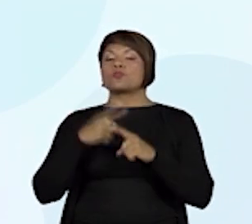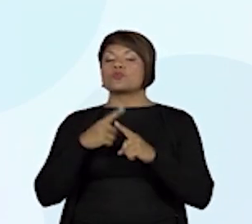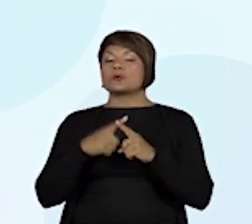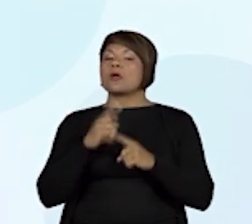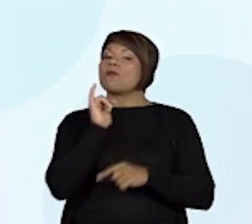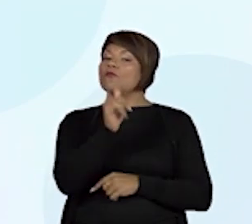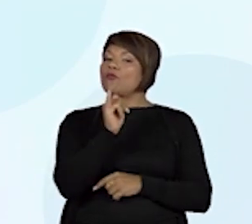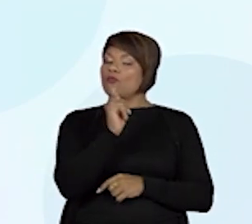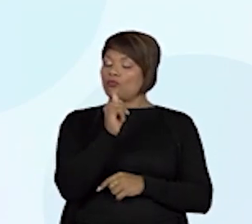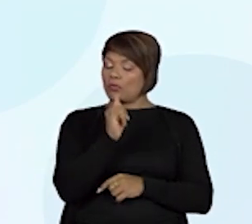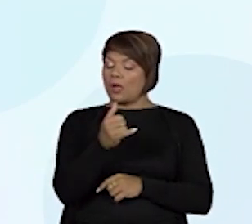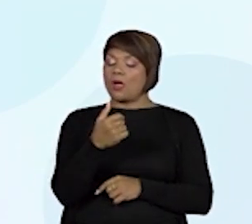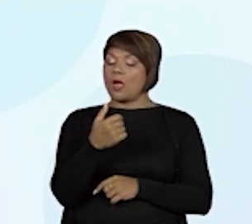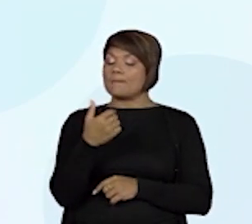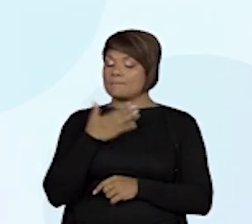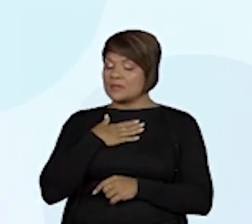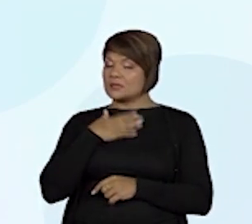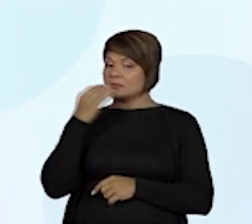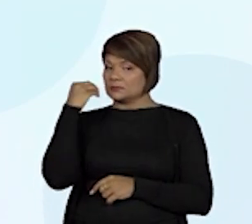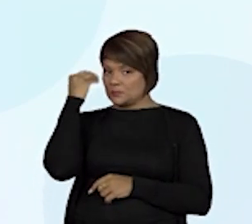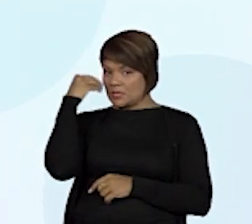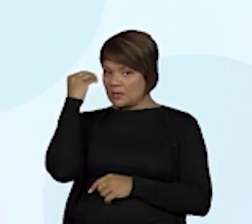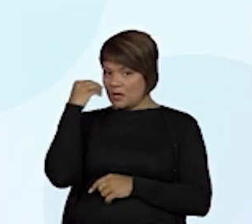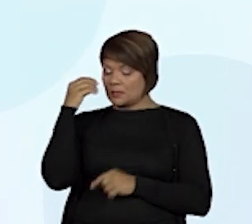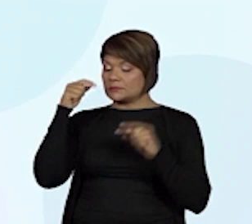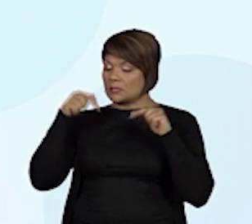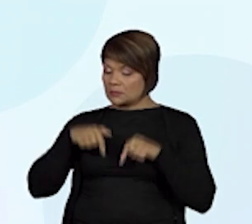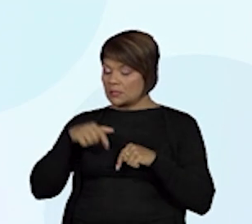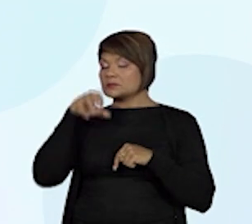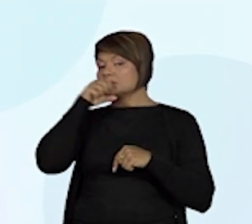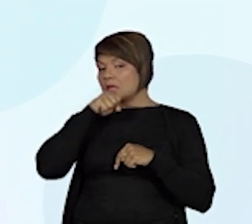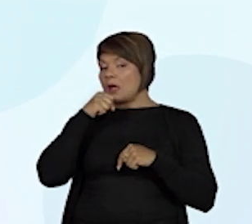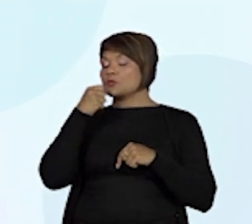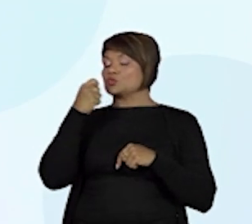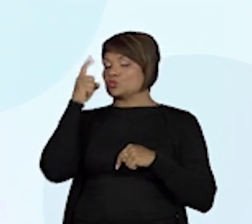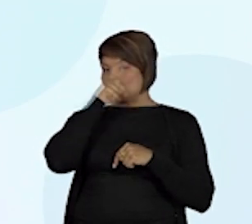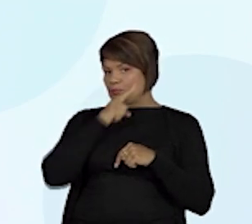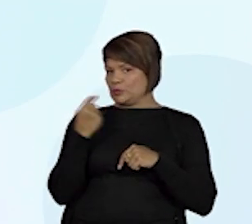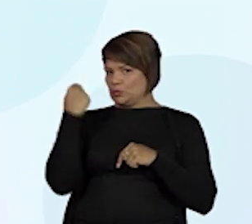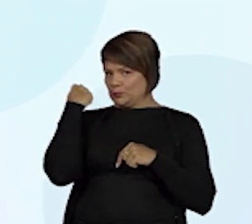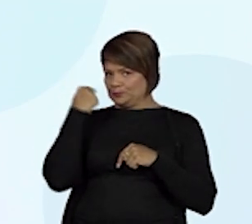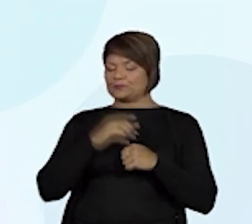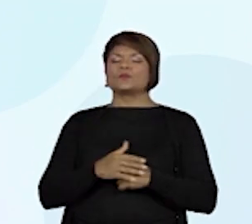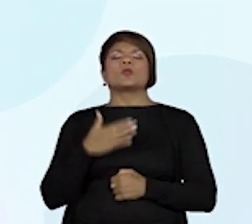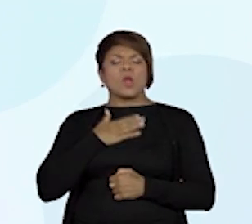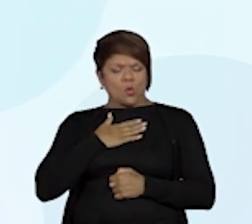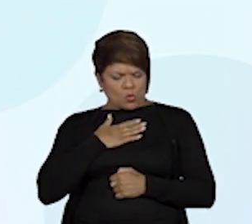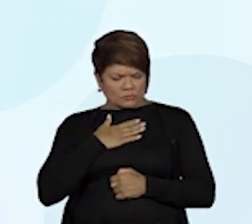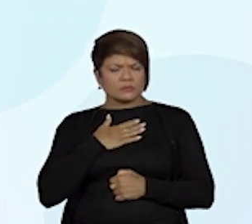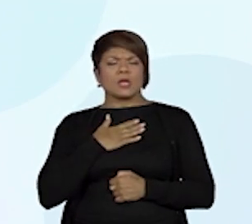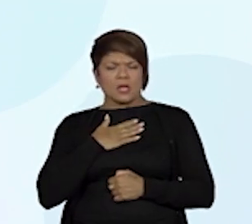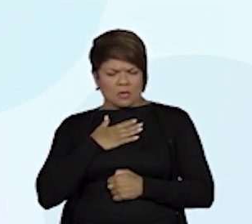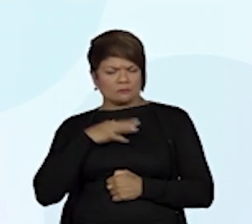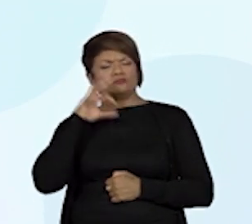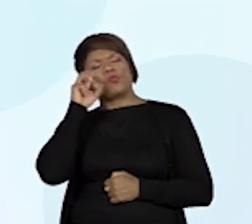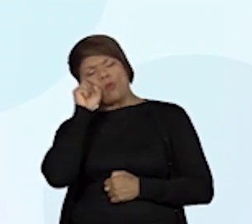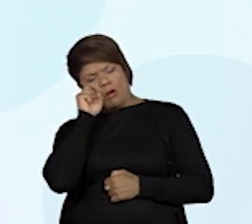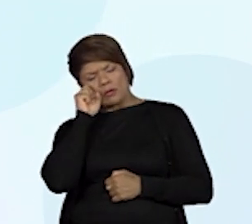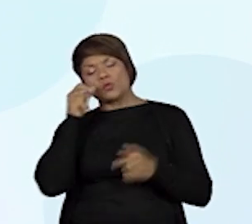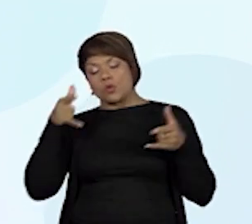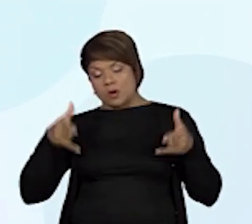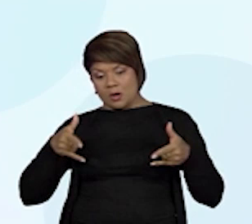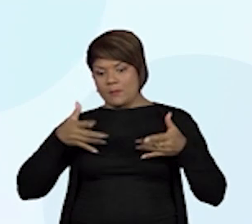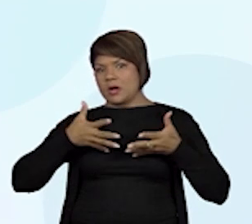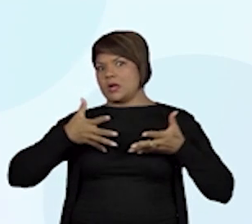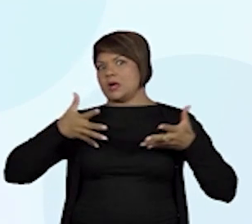experiência deste final de semana. Eu gostei bastante do quarto, a cama era grande